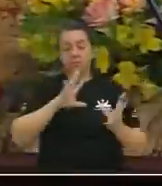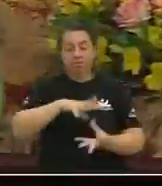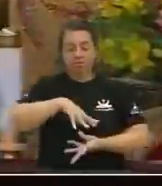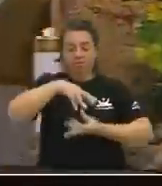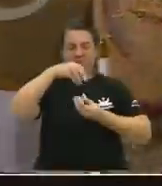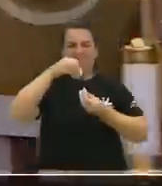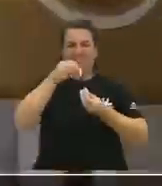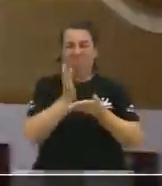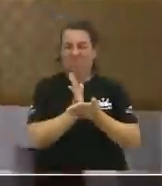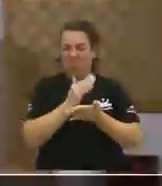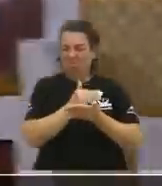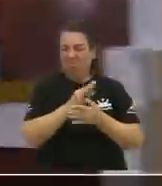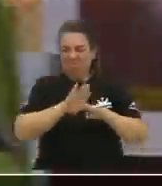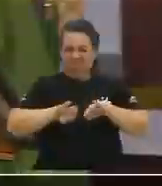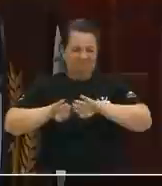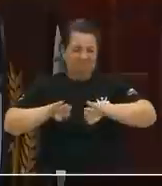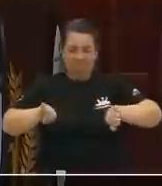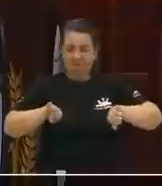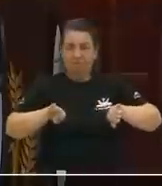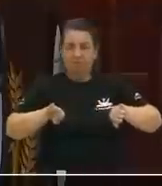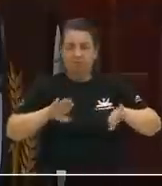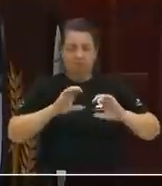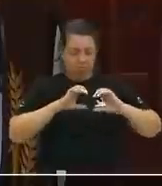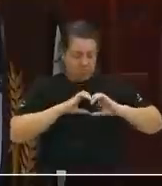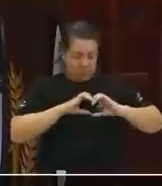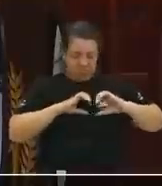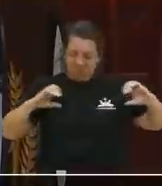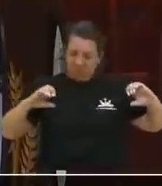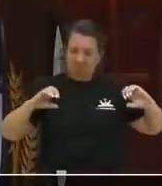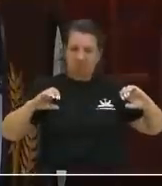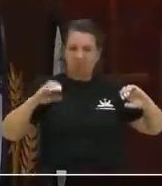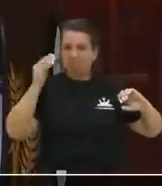dividida, coração dividido, enfraquecido.